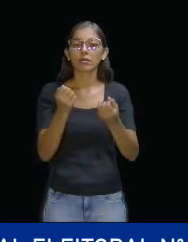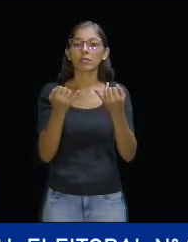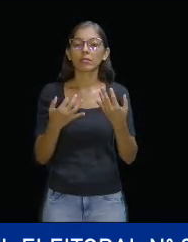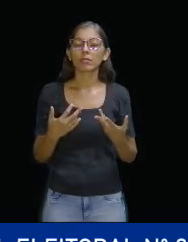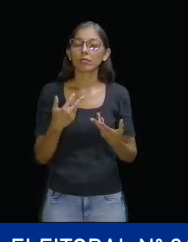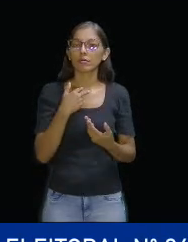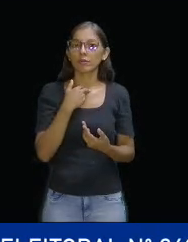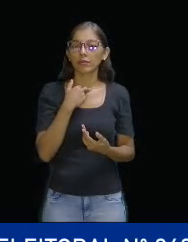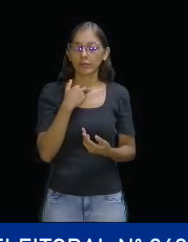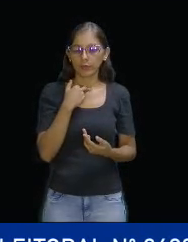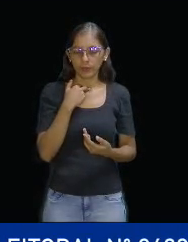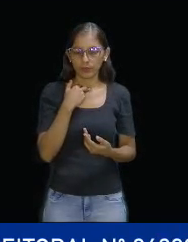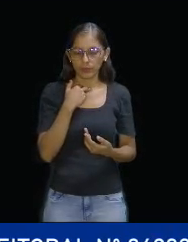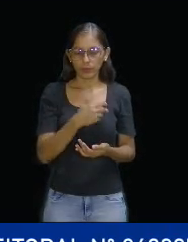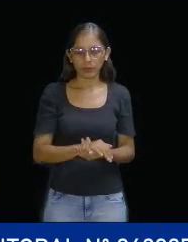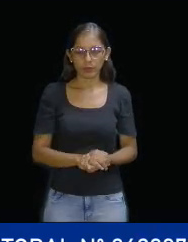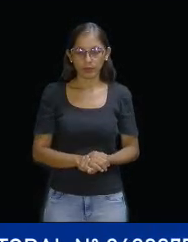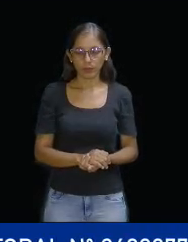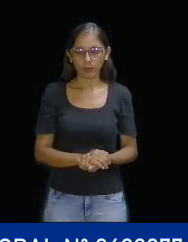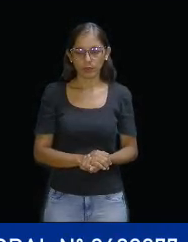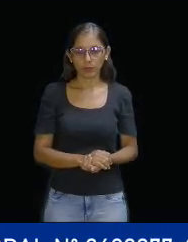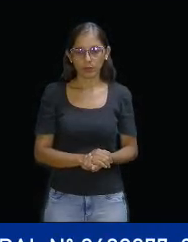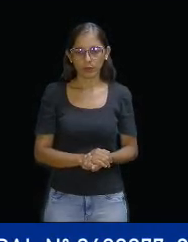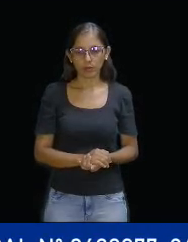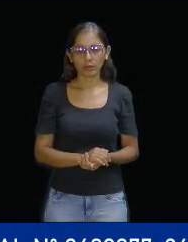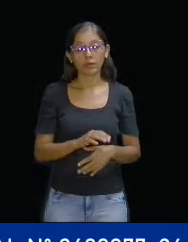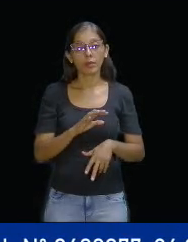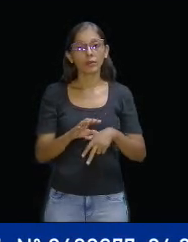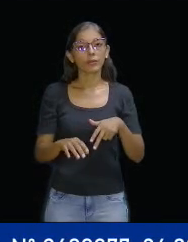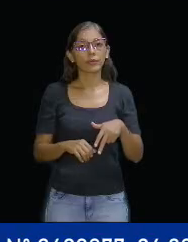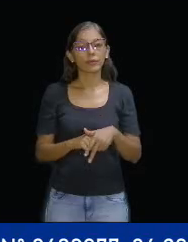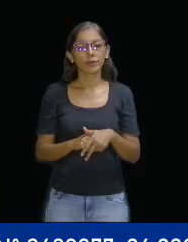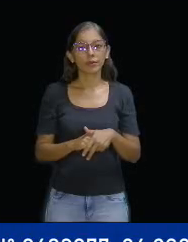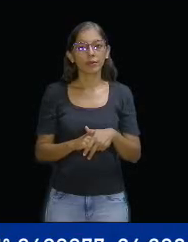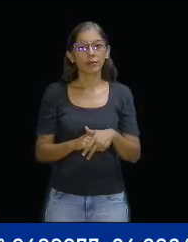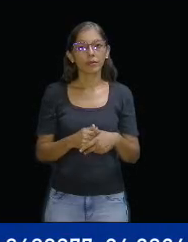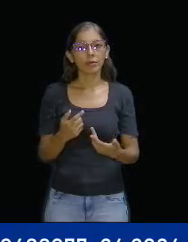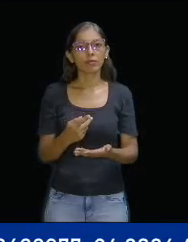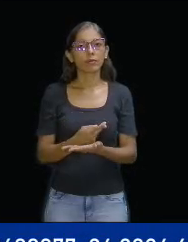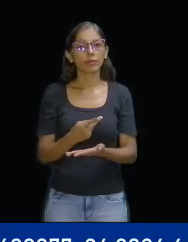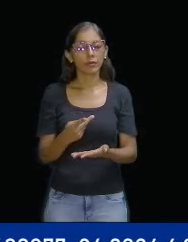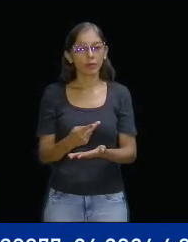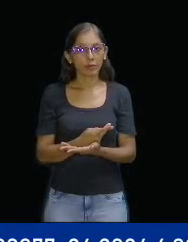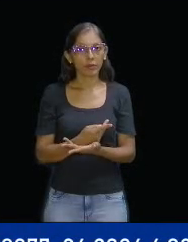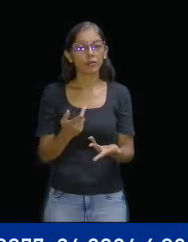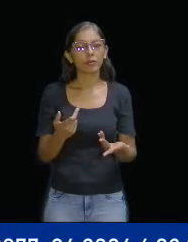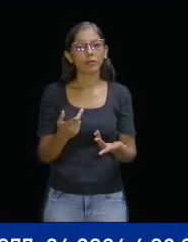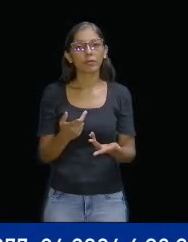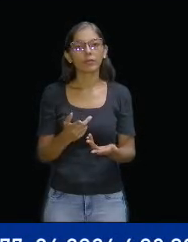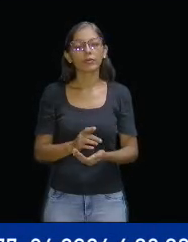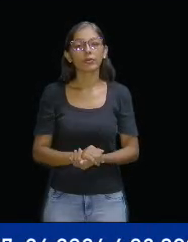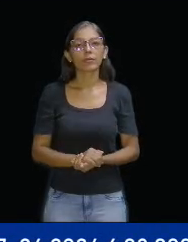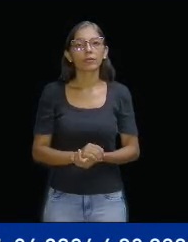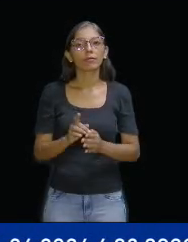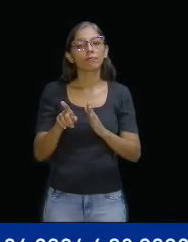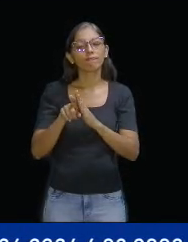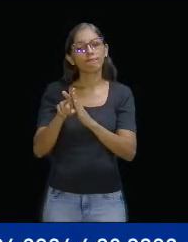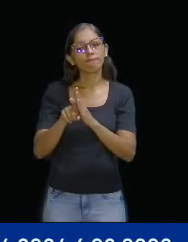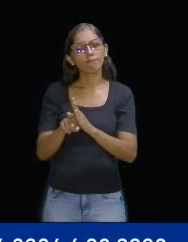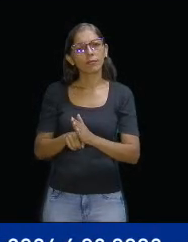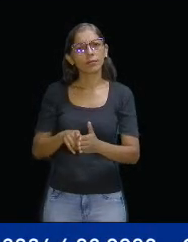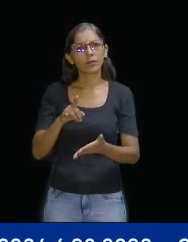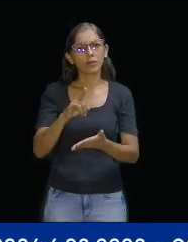forma inequívoca, a prática de abuso de poder. A análise minuciosa dos